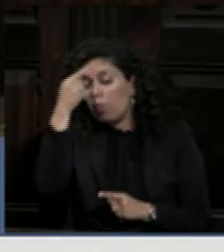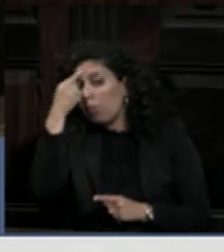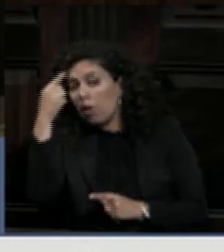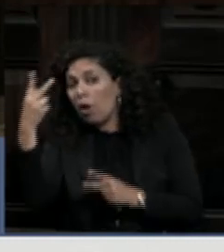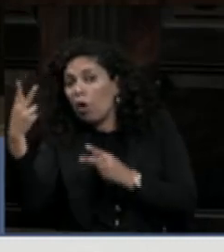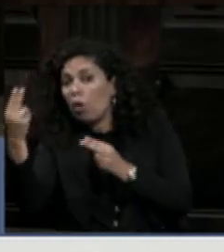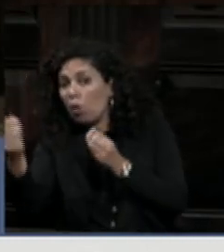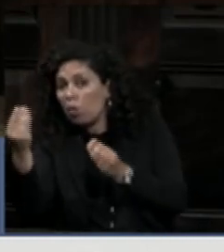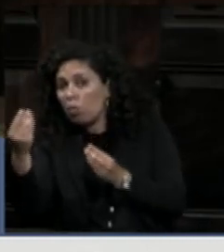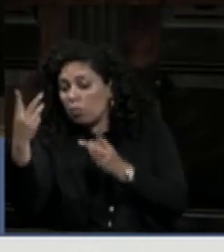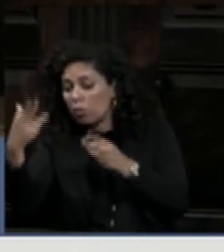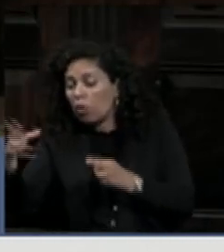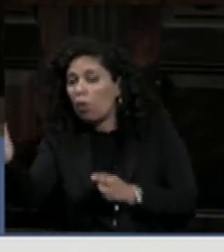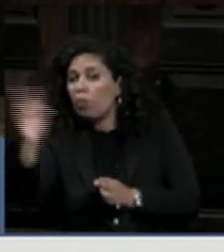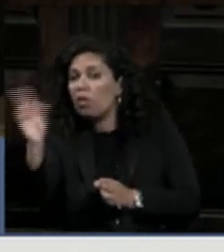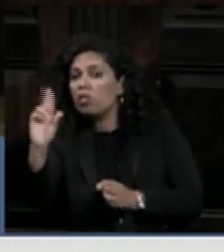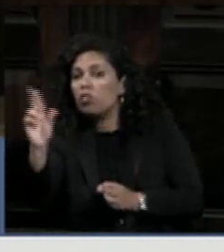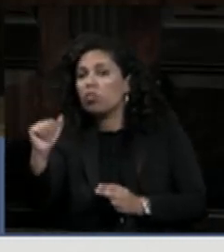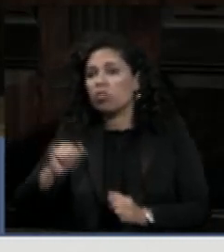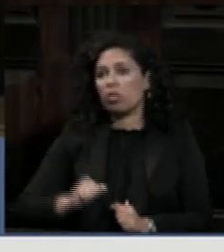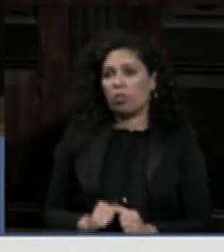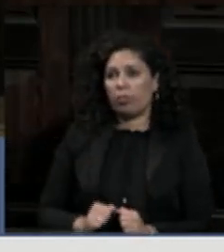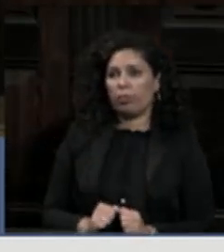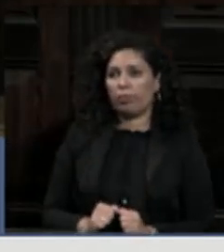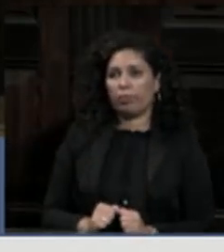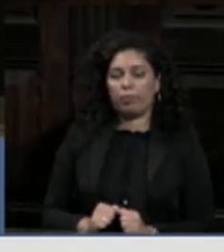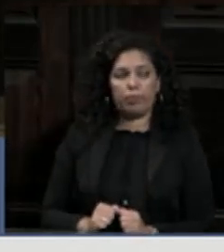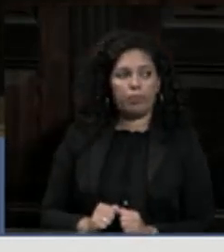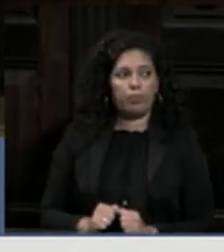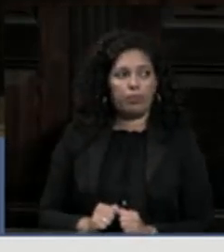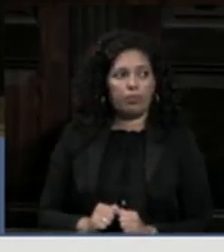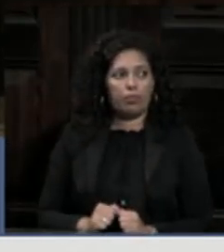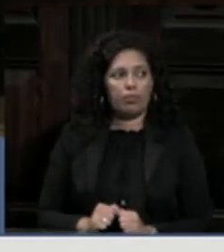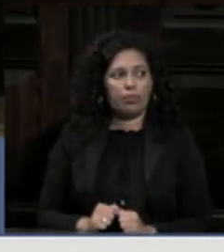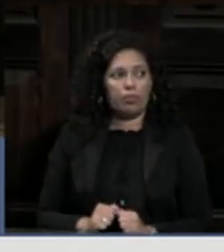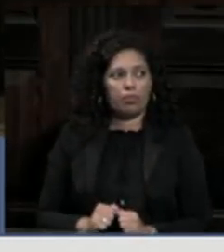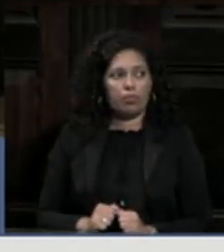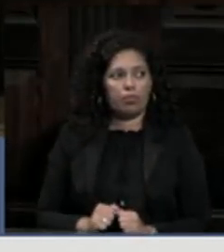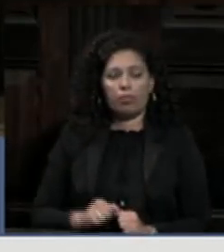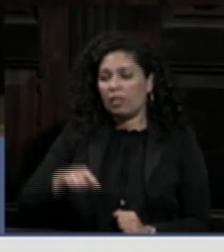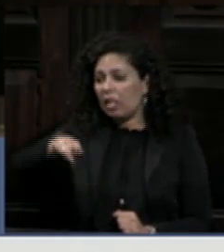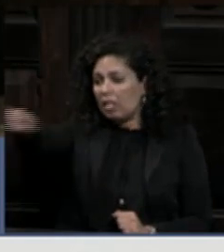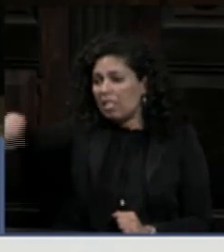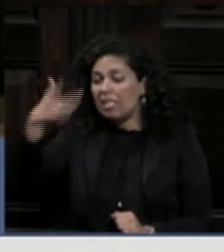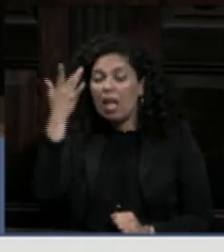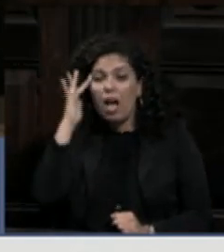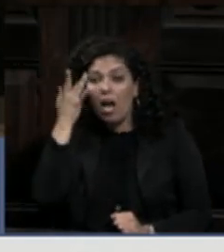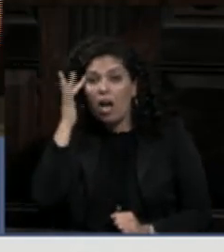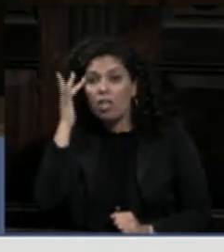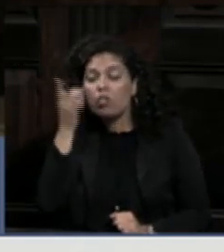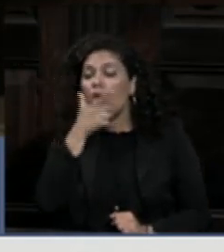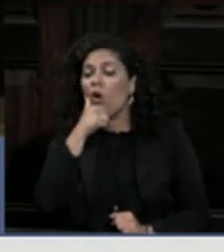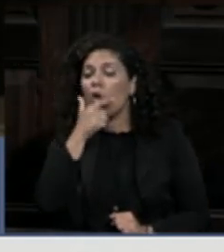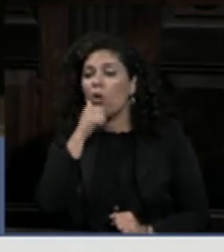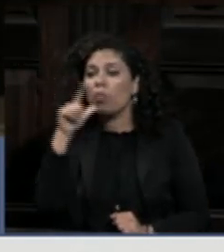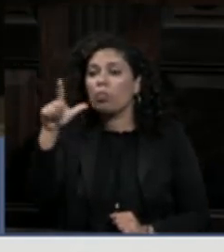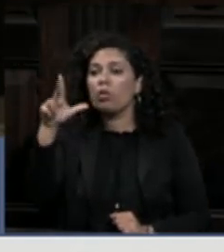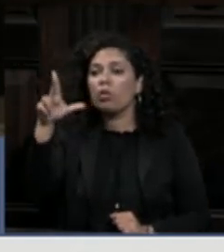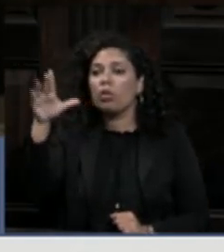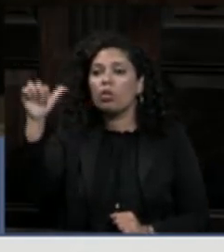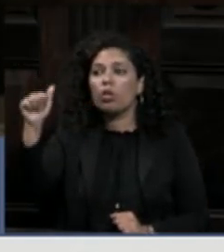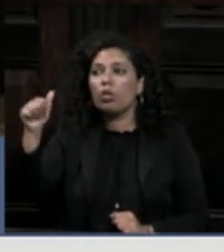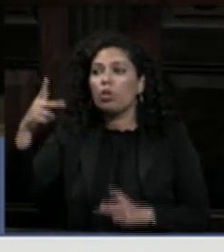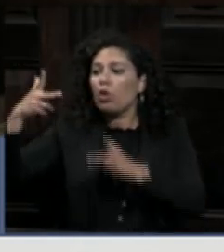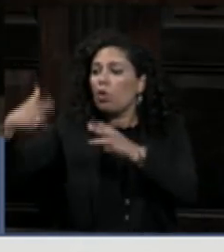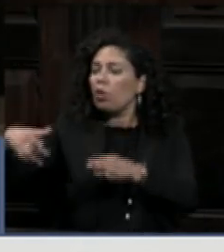acreditam que lula está no pantheon dos deuses não o deus supremo